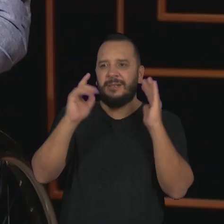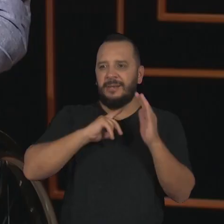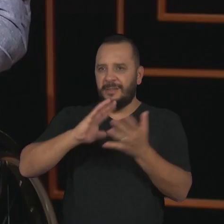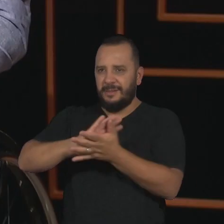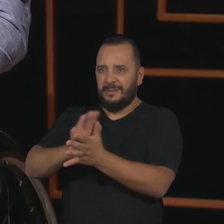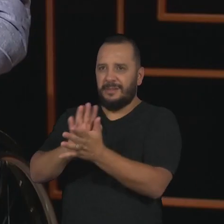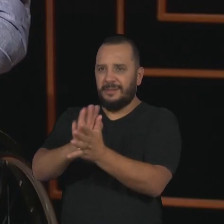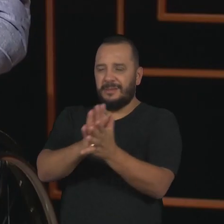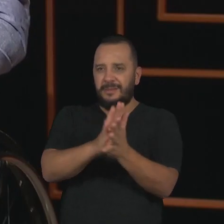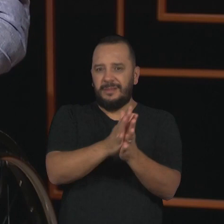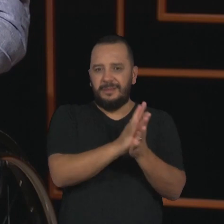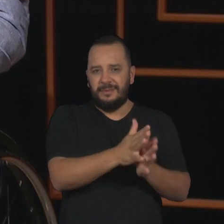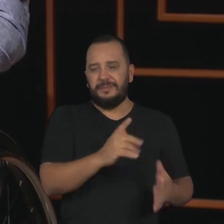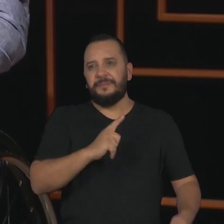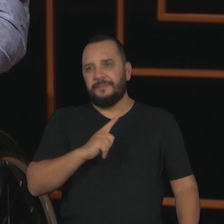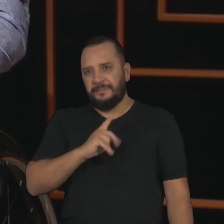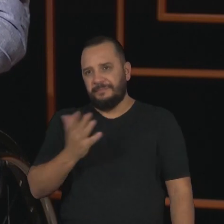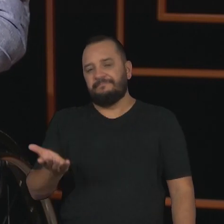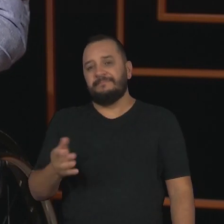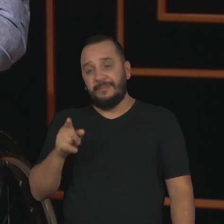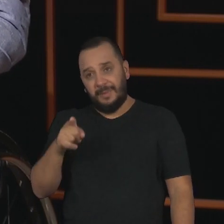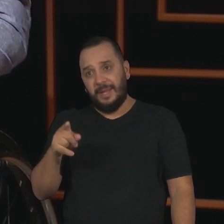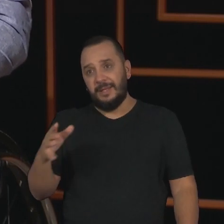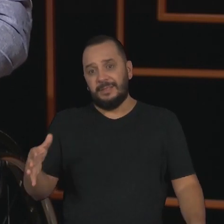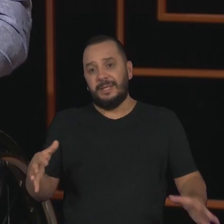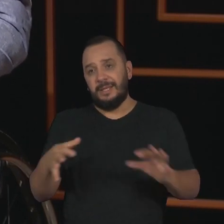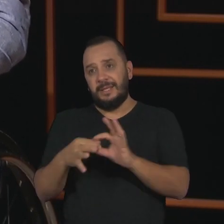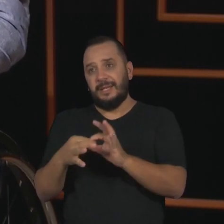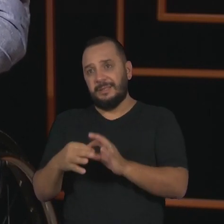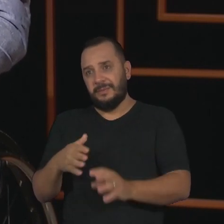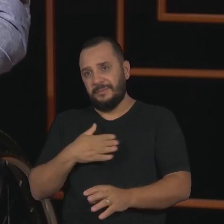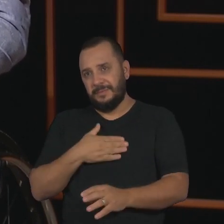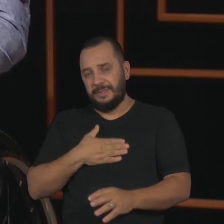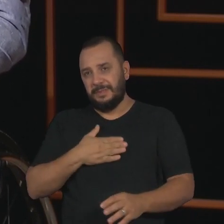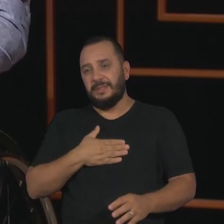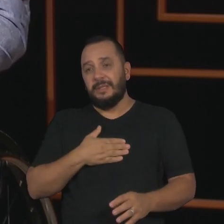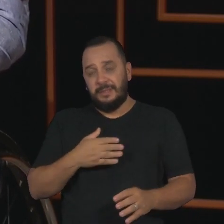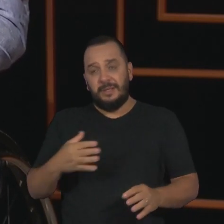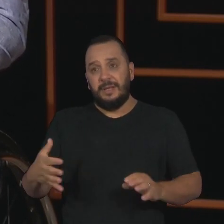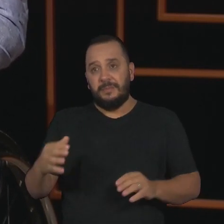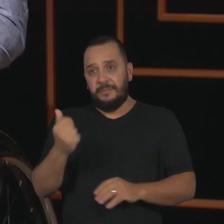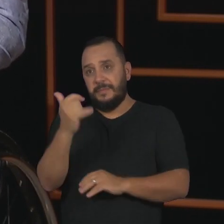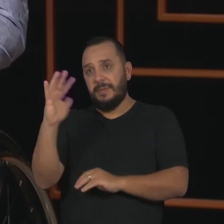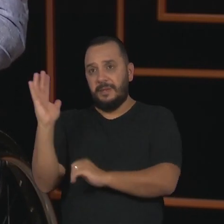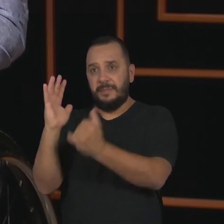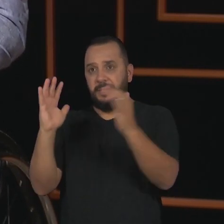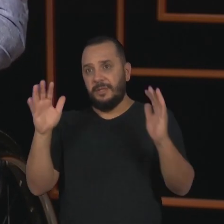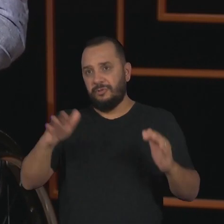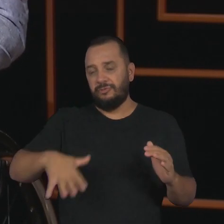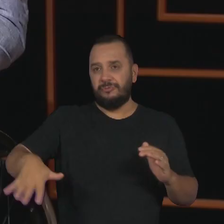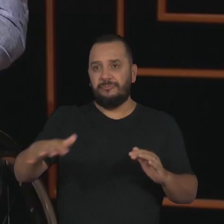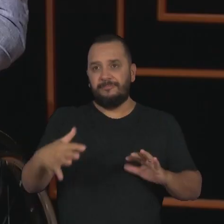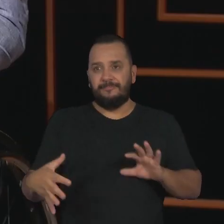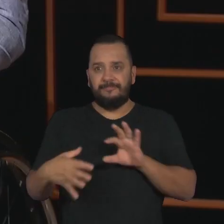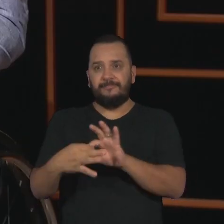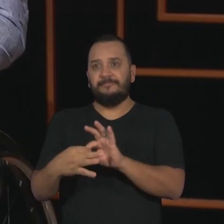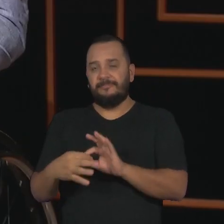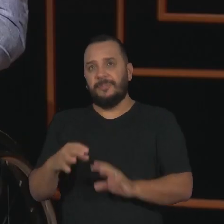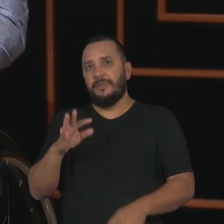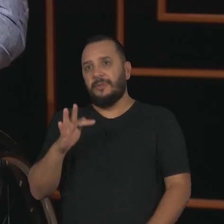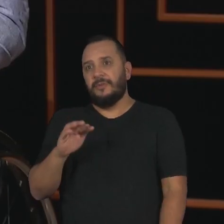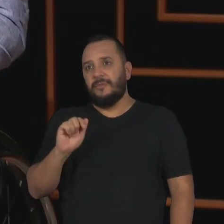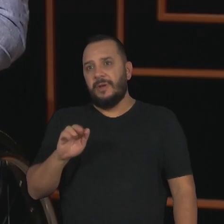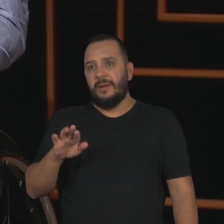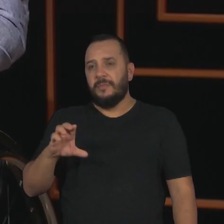degradado. Então, essa ligação minha com o meio ambiente, que o meu amigo Fábio